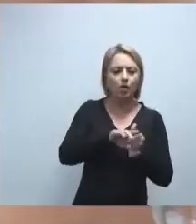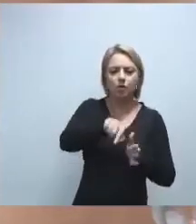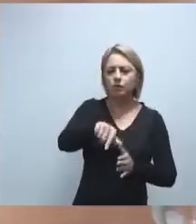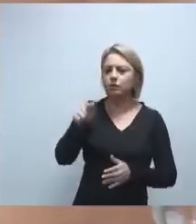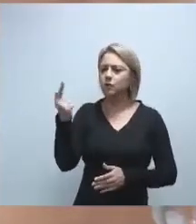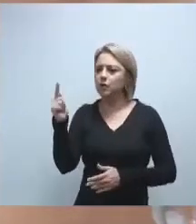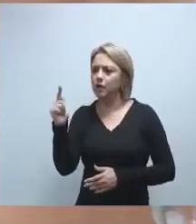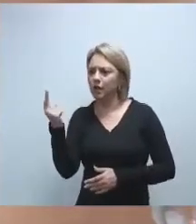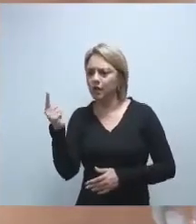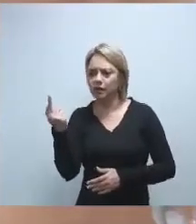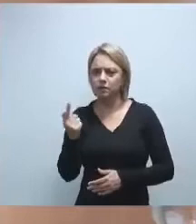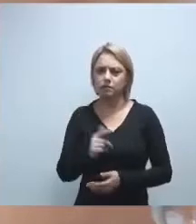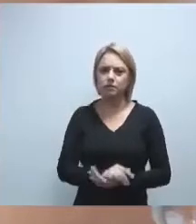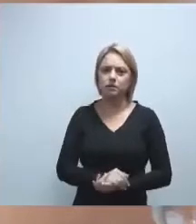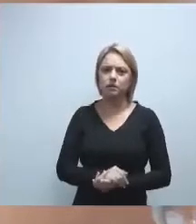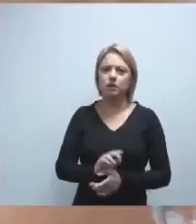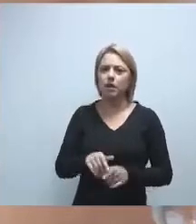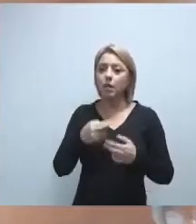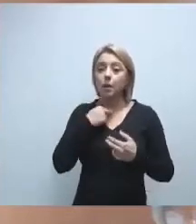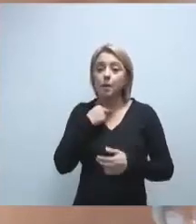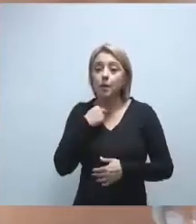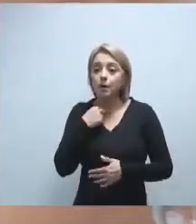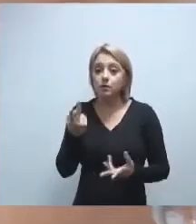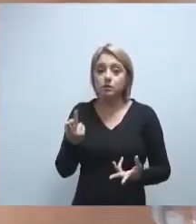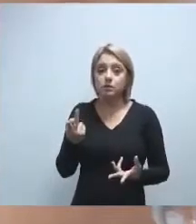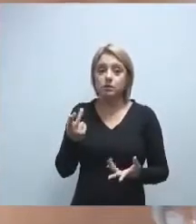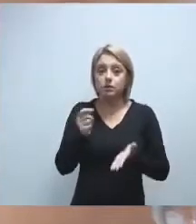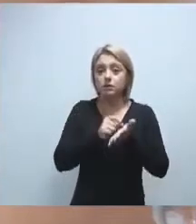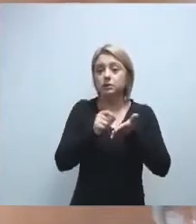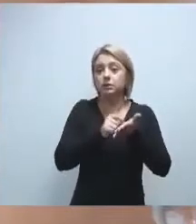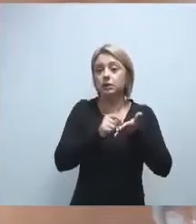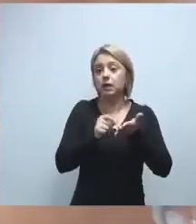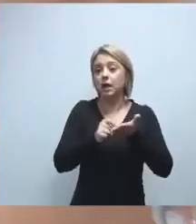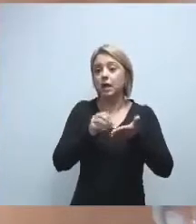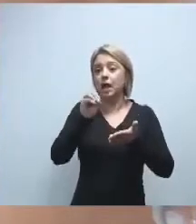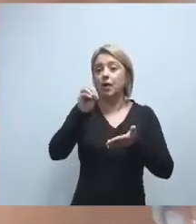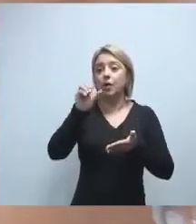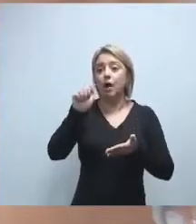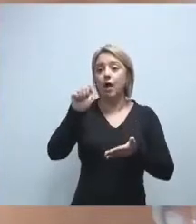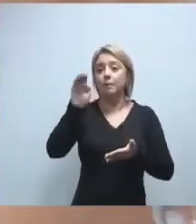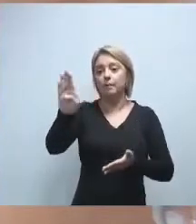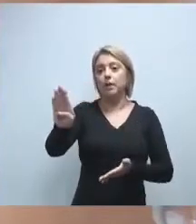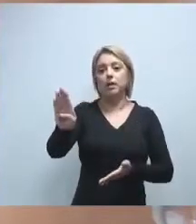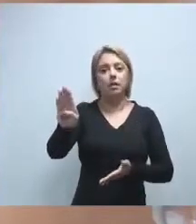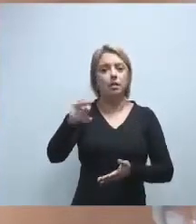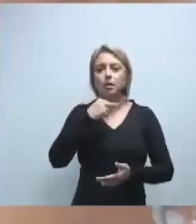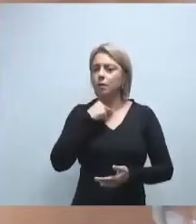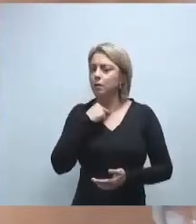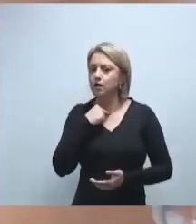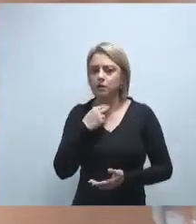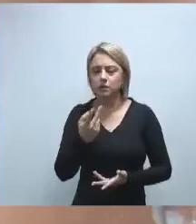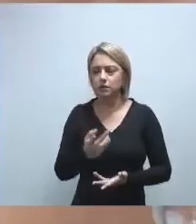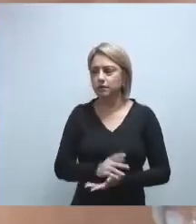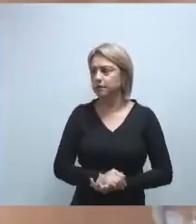goiás você não podia nem ser inscrito na ordem dos advogados do brasil